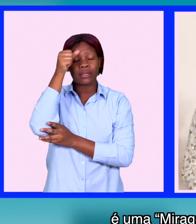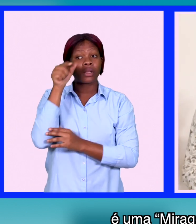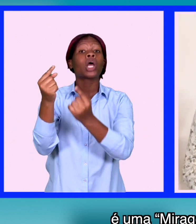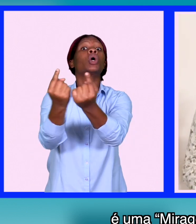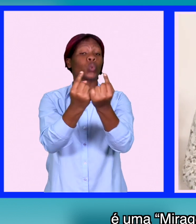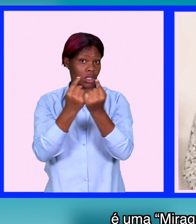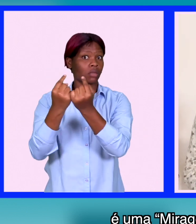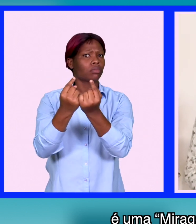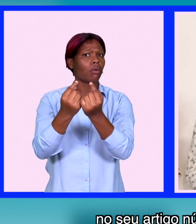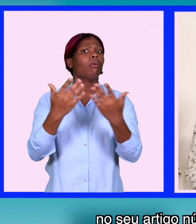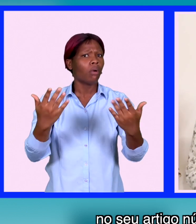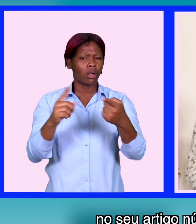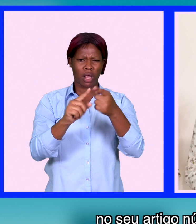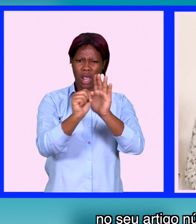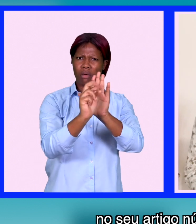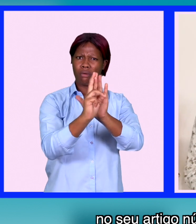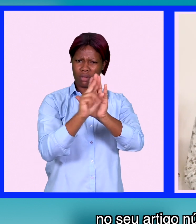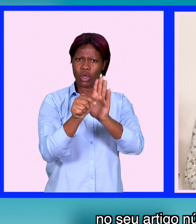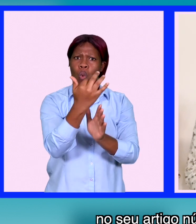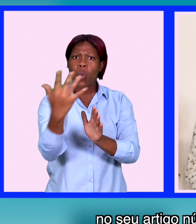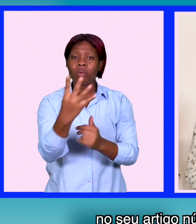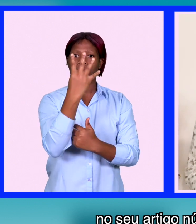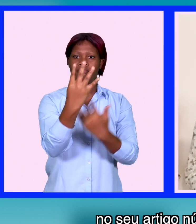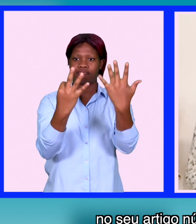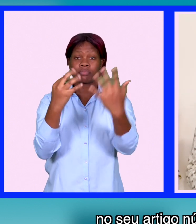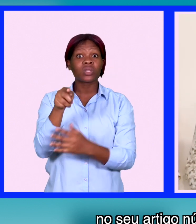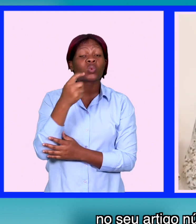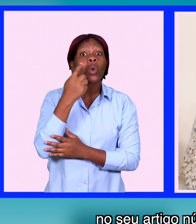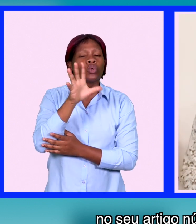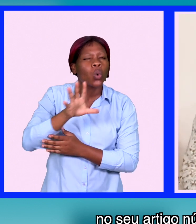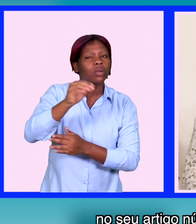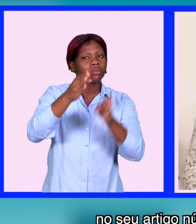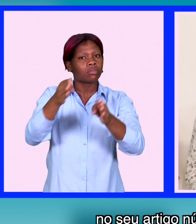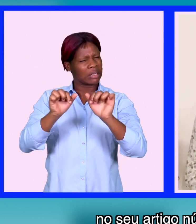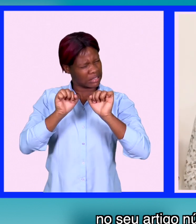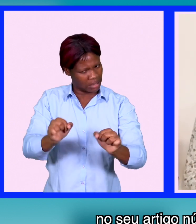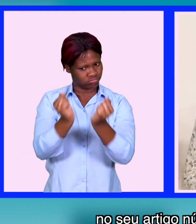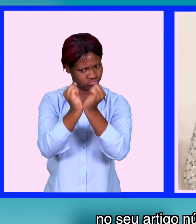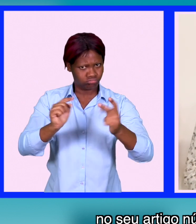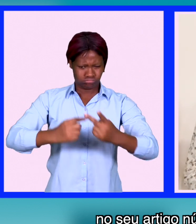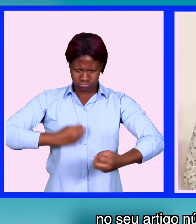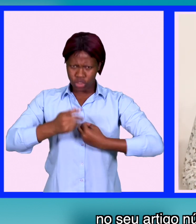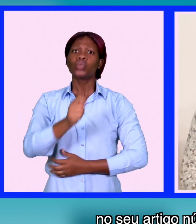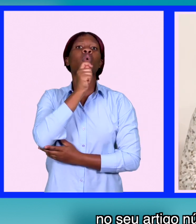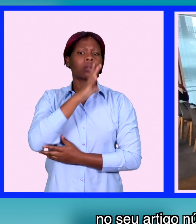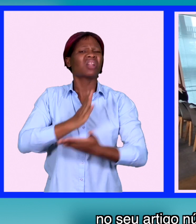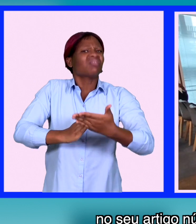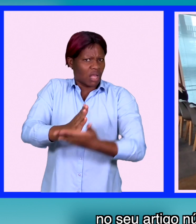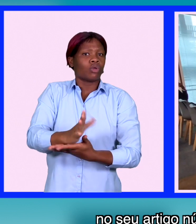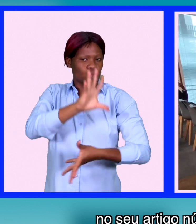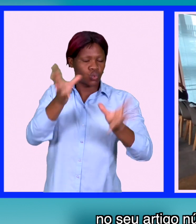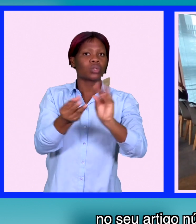de Moçambique, CRM, no seu artigo número 48, conferir este direito a todo cidadão, ele tem sido